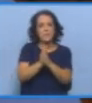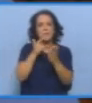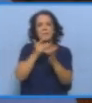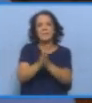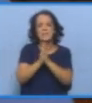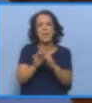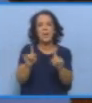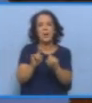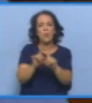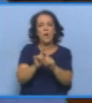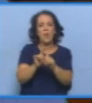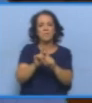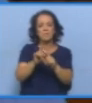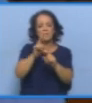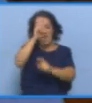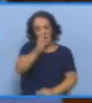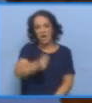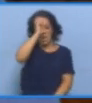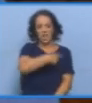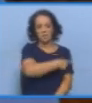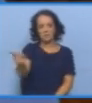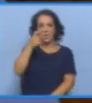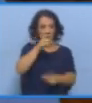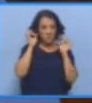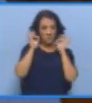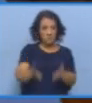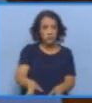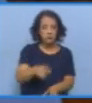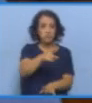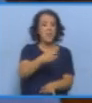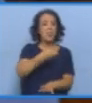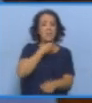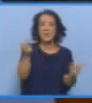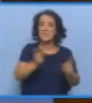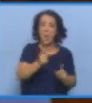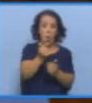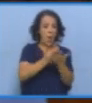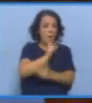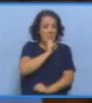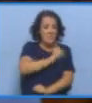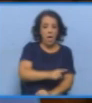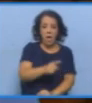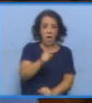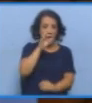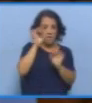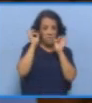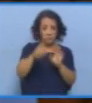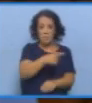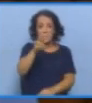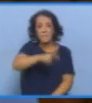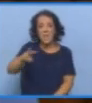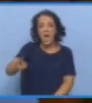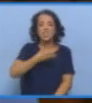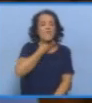gritar, digamos assim, em nome da dignidade daqueles trabalhadores, da fome que eles iam passar, porque não encerrar-se a empresa, porque era economicamente viável, sabia isso tudo. E